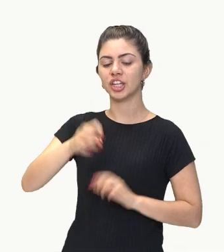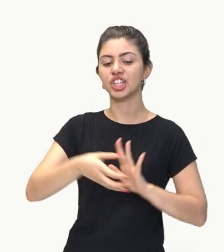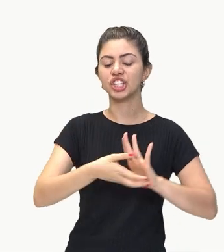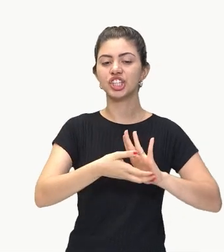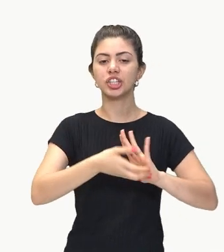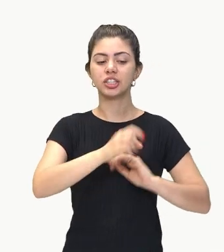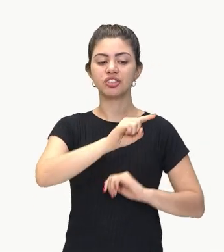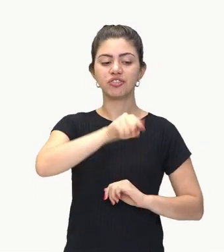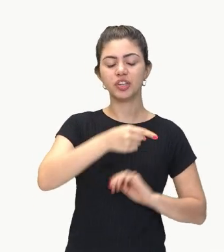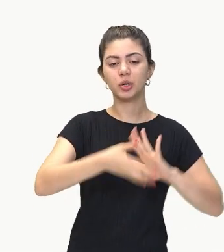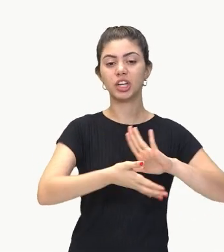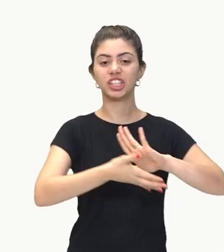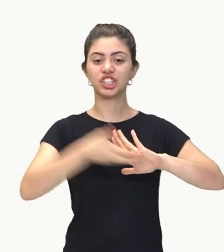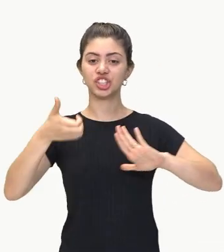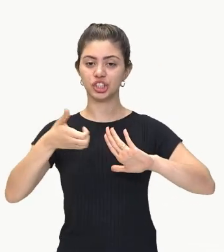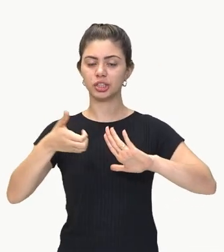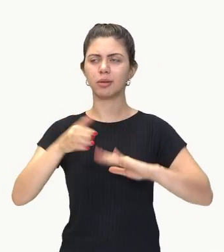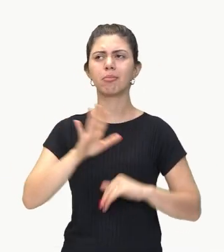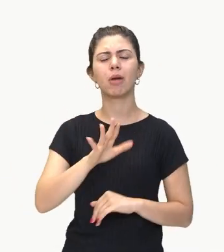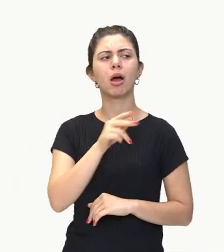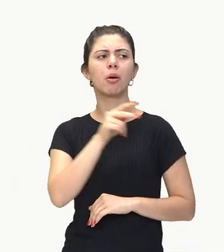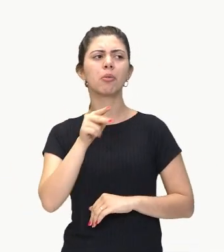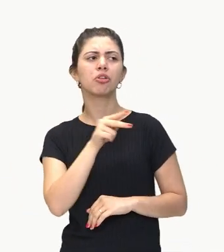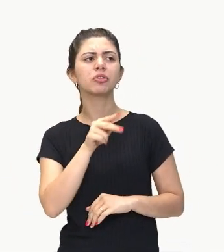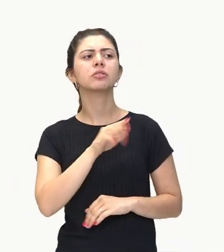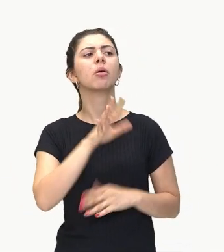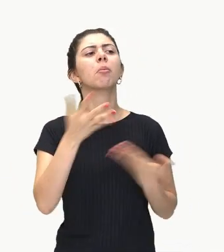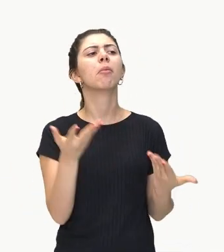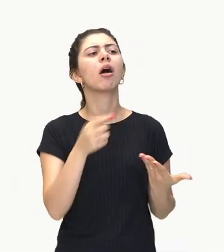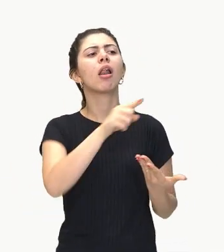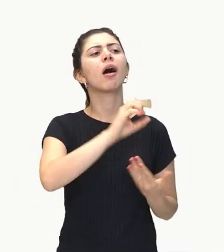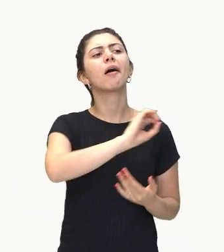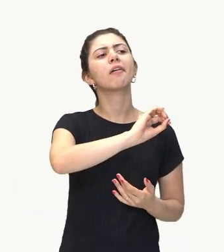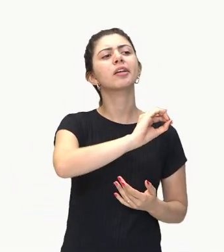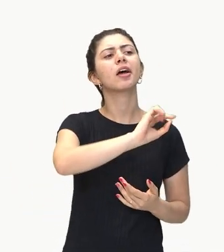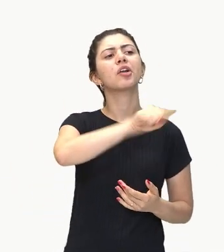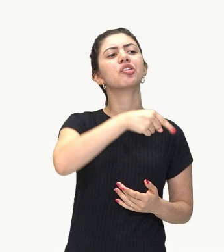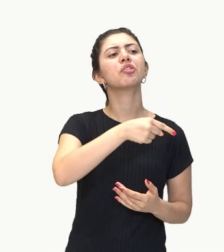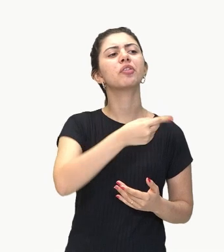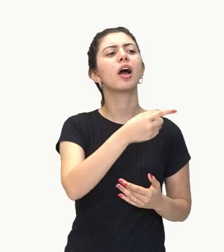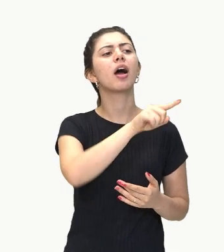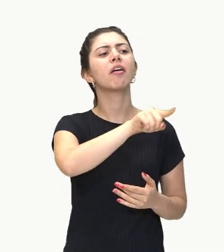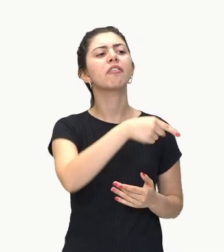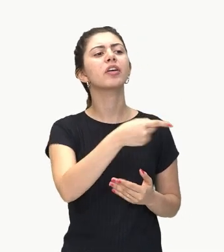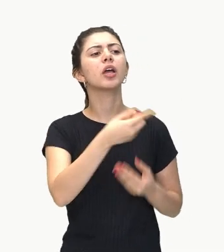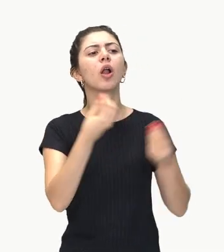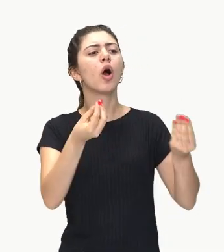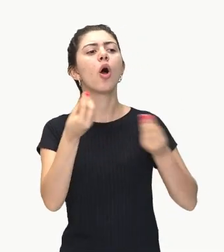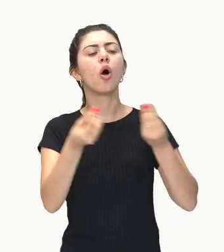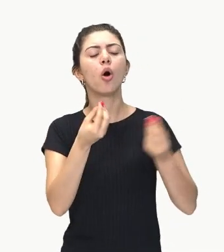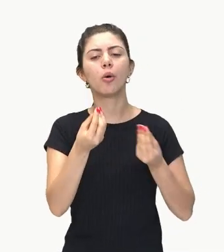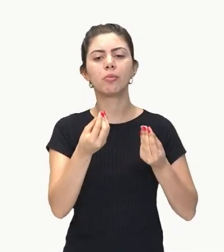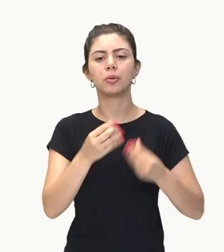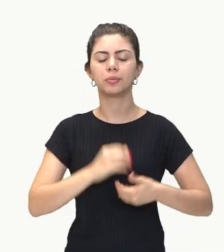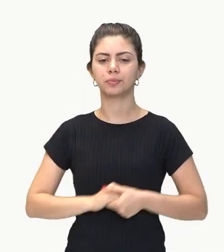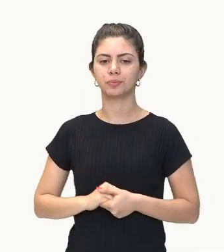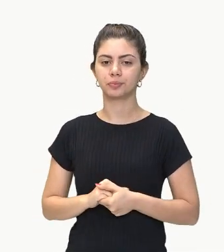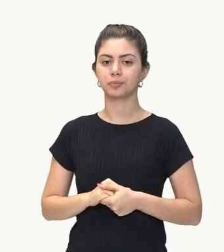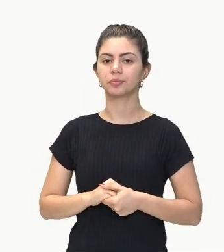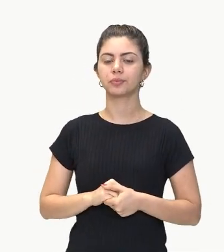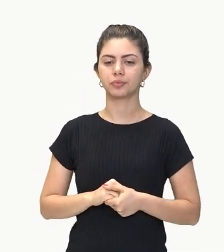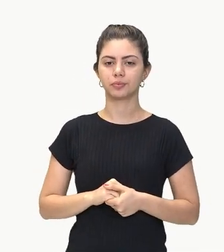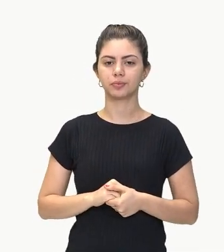375. Mas, professor, e a vírgula? O que a gente vai fazer? A vírgula a gente vai colocar